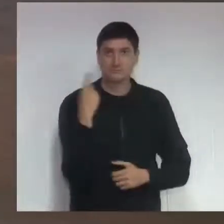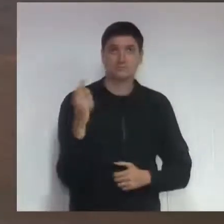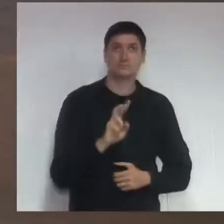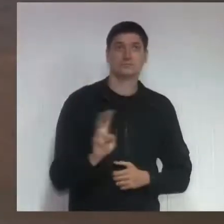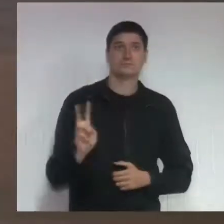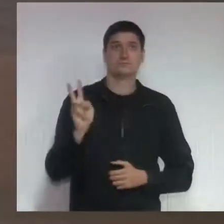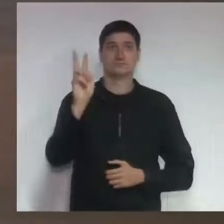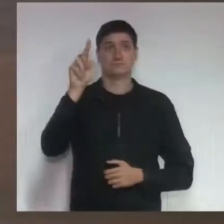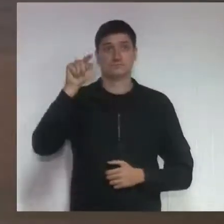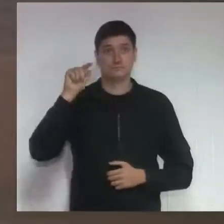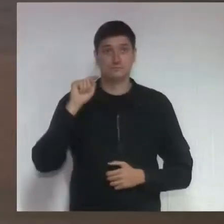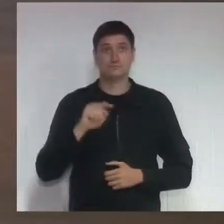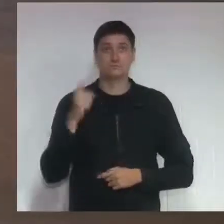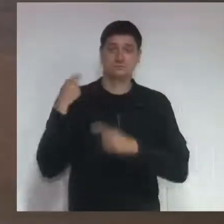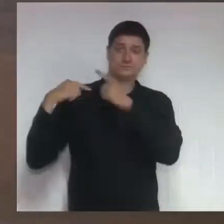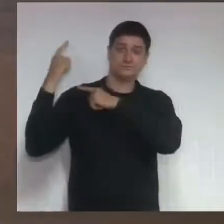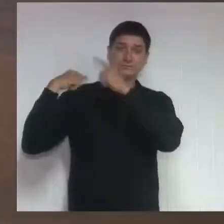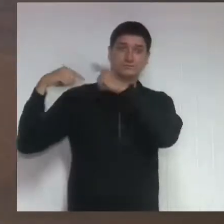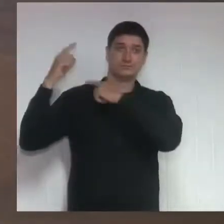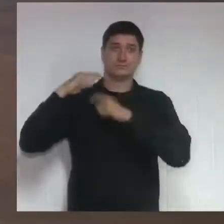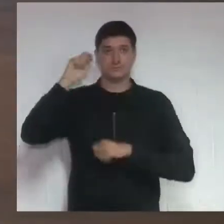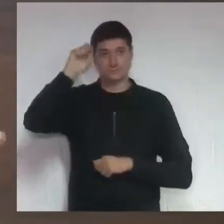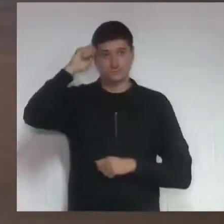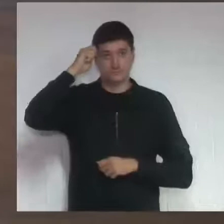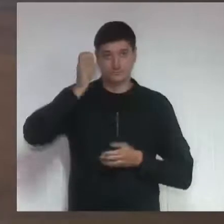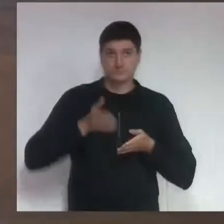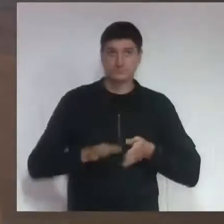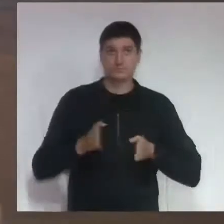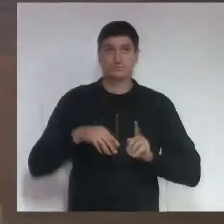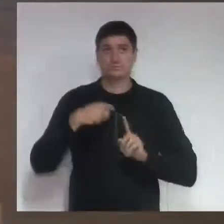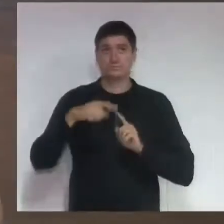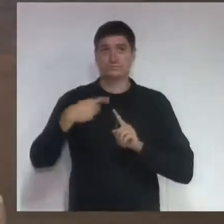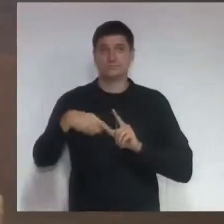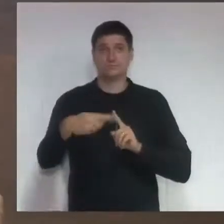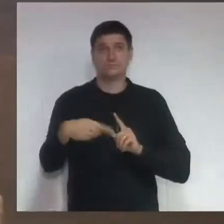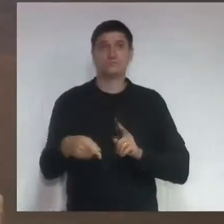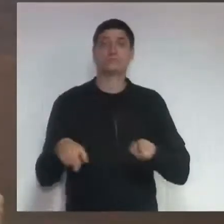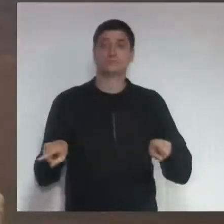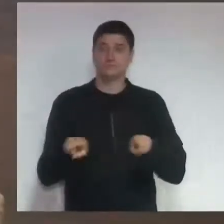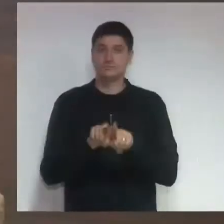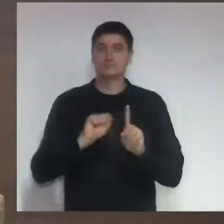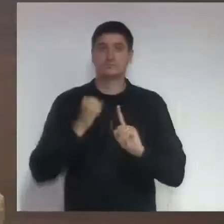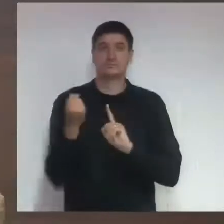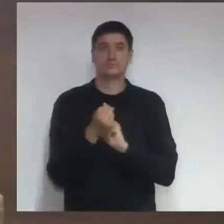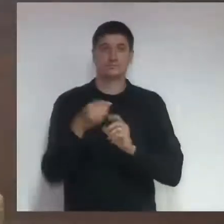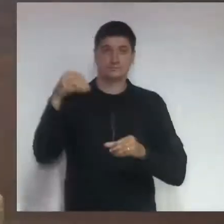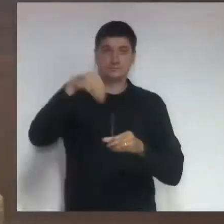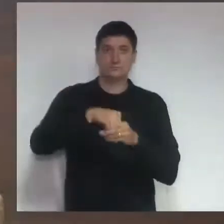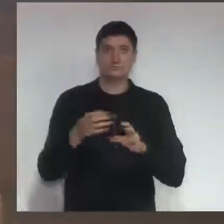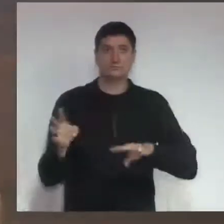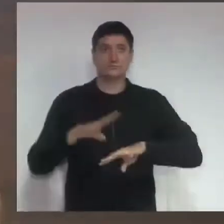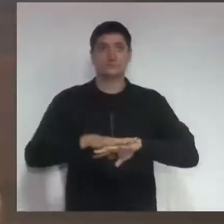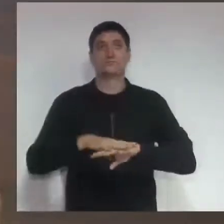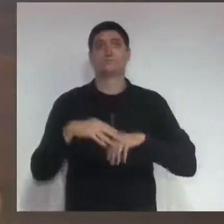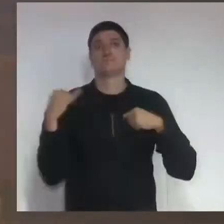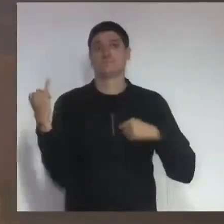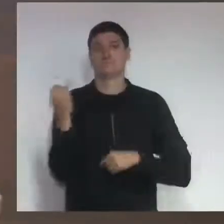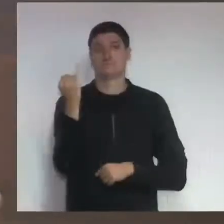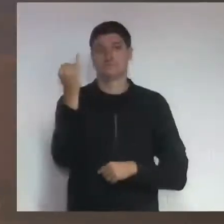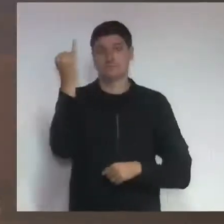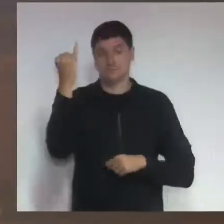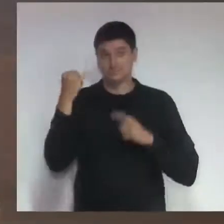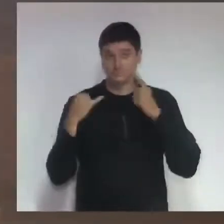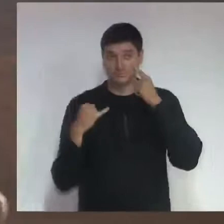e os descendentes na Constituição e na construção da sociedade brasileira. Eu vejo,